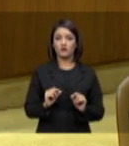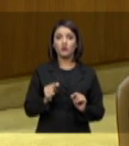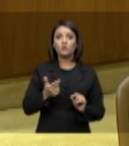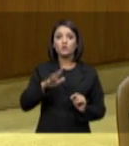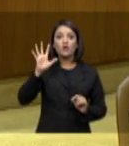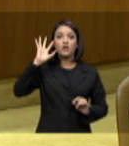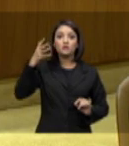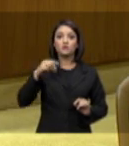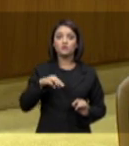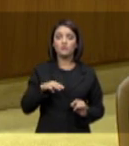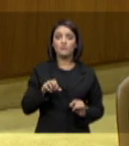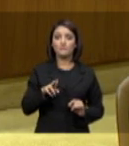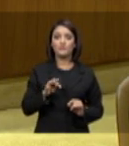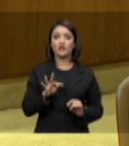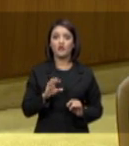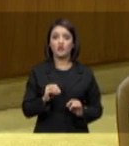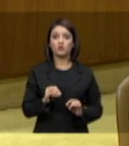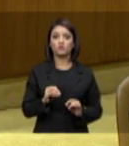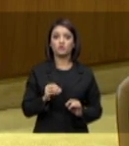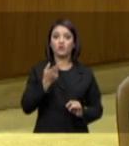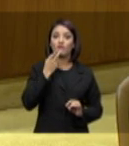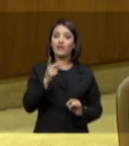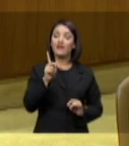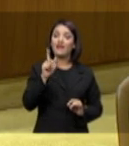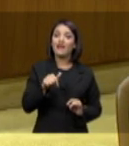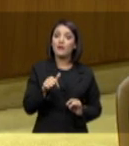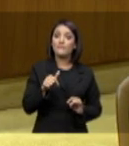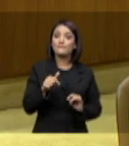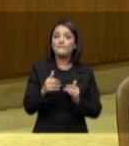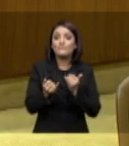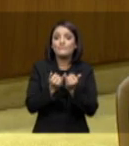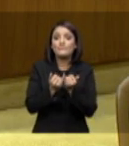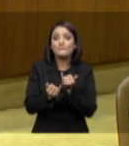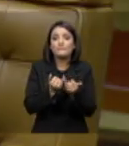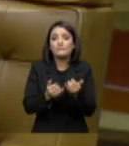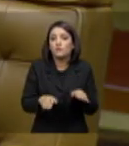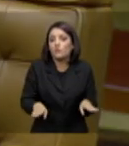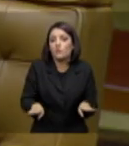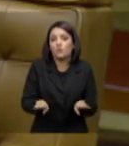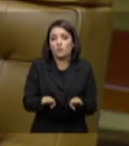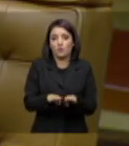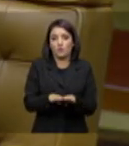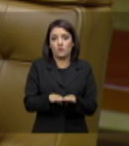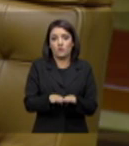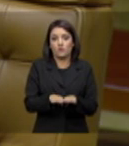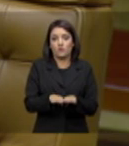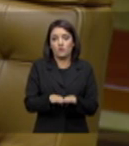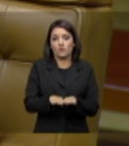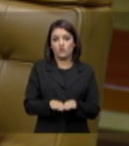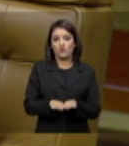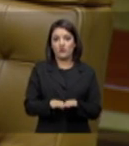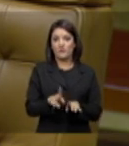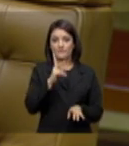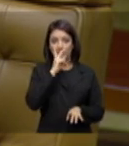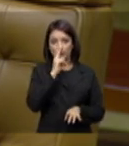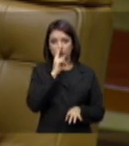do mérito do processo eu disse equivale a porque o óbvio ou extinção sem resolução do mérito a